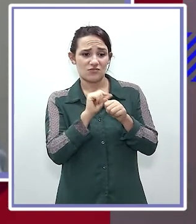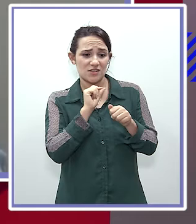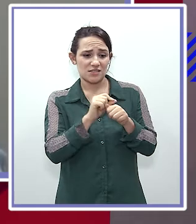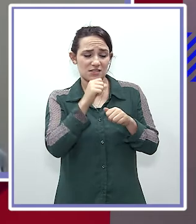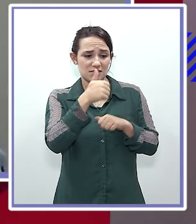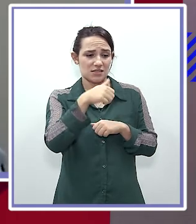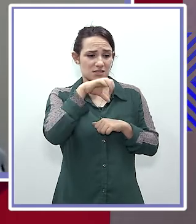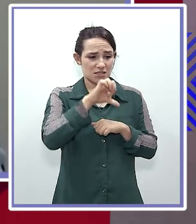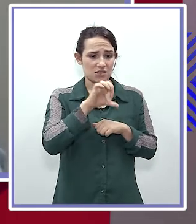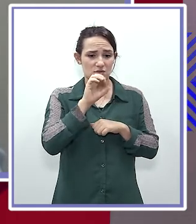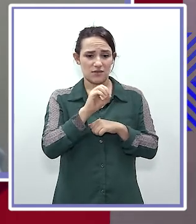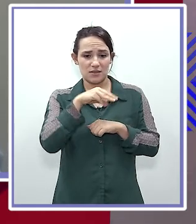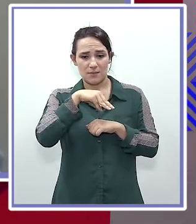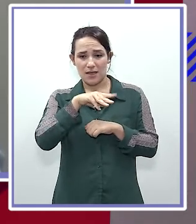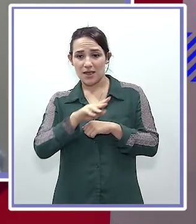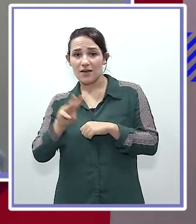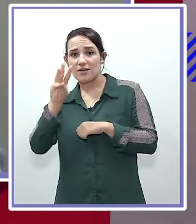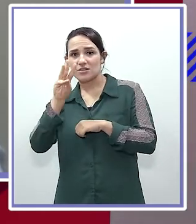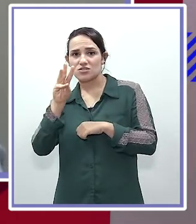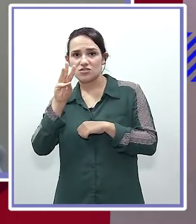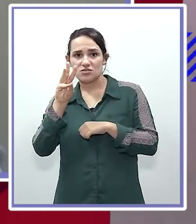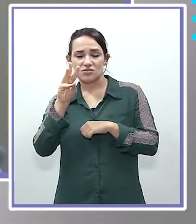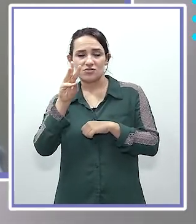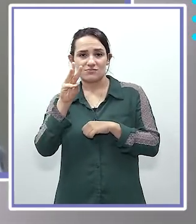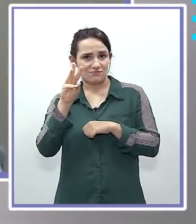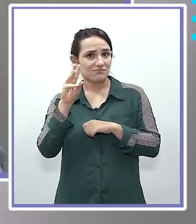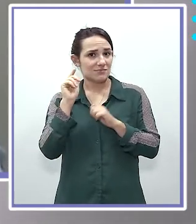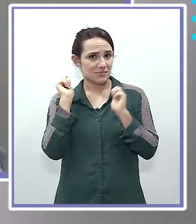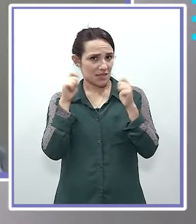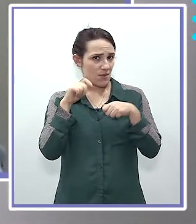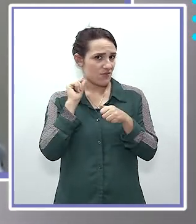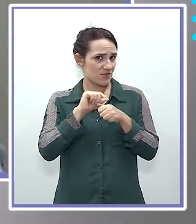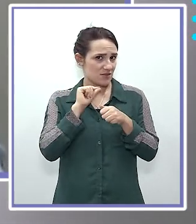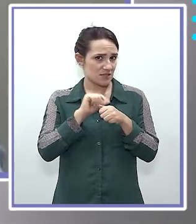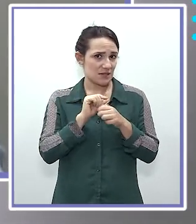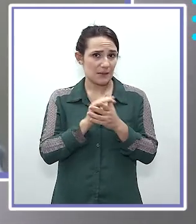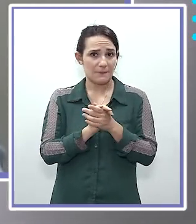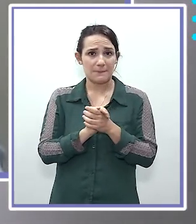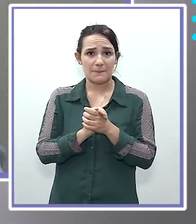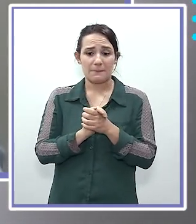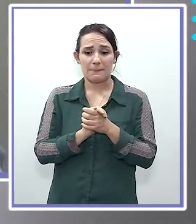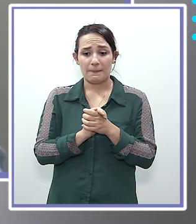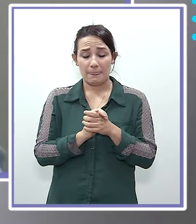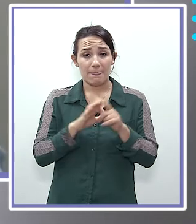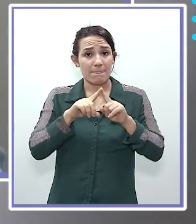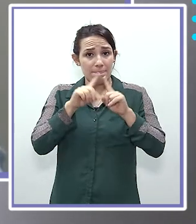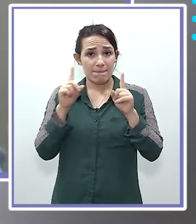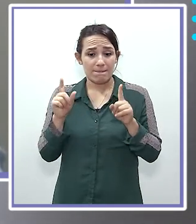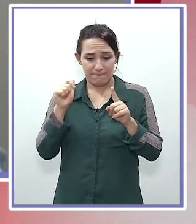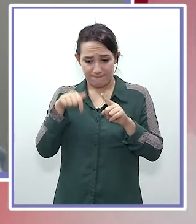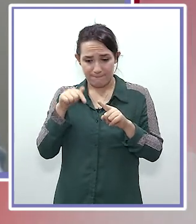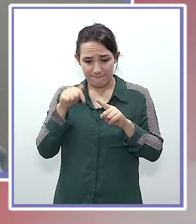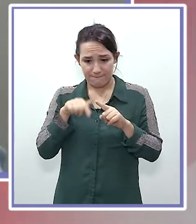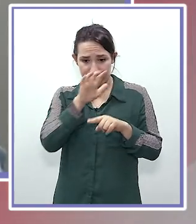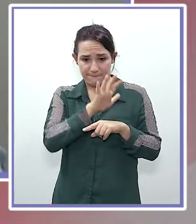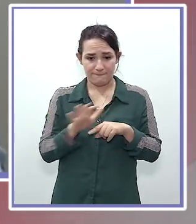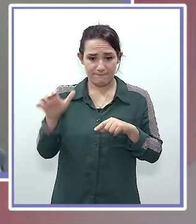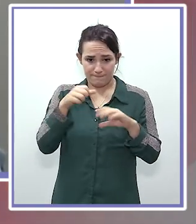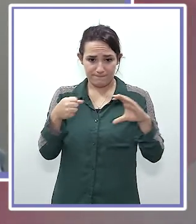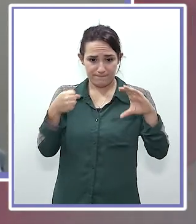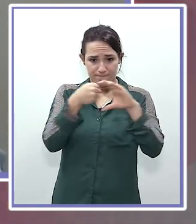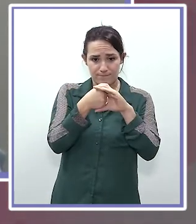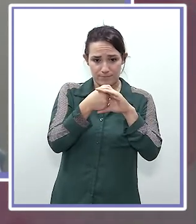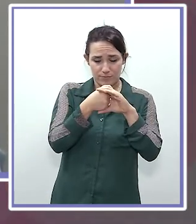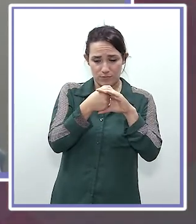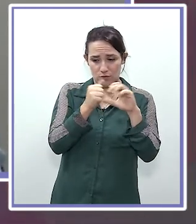instalada de 190 megawatts. E só para ter uma ideia, nessa nossa região do centro-oeste